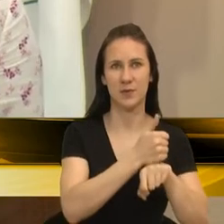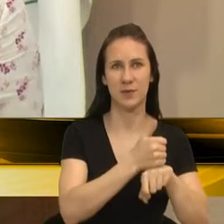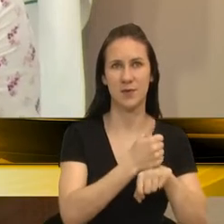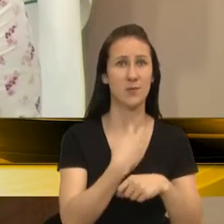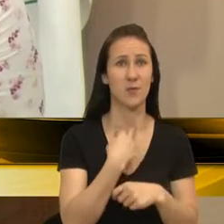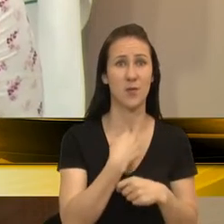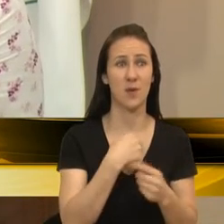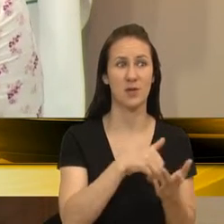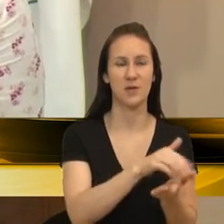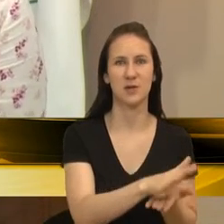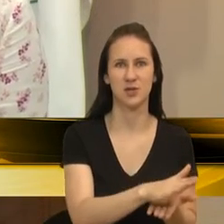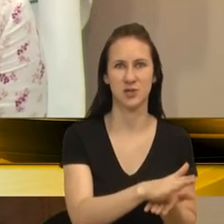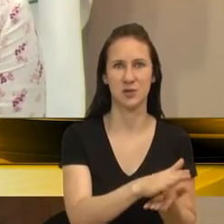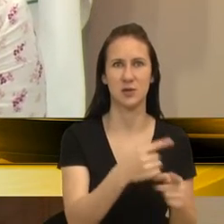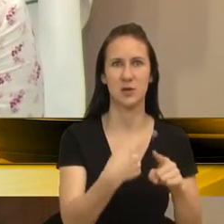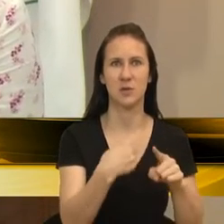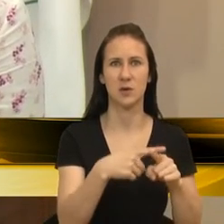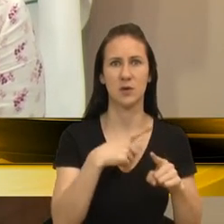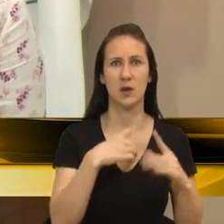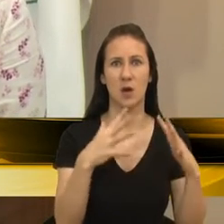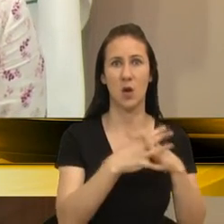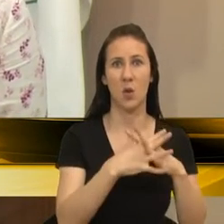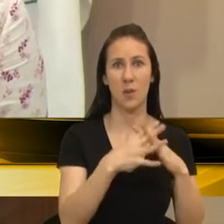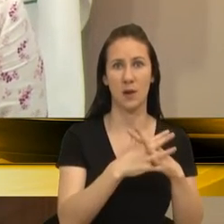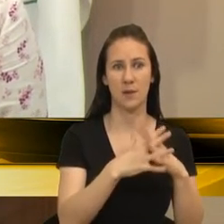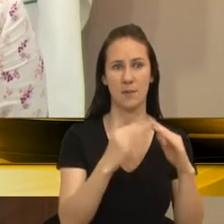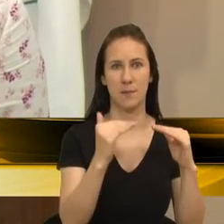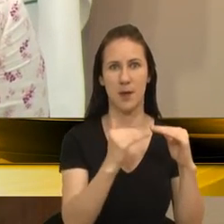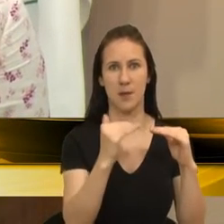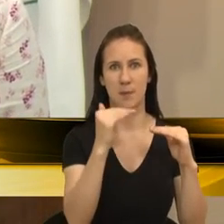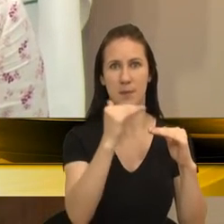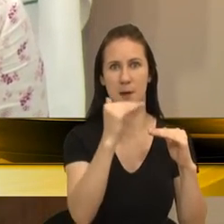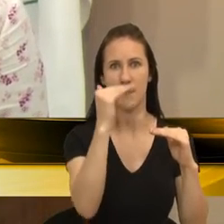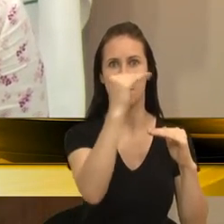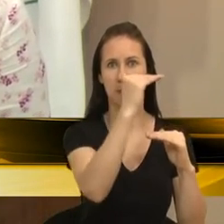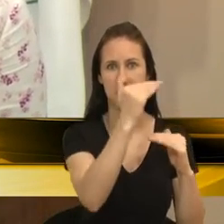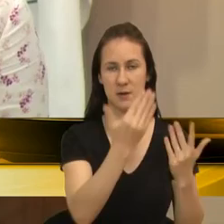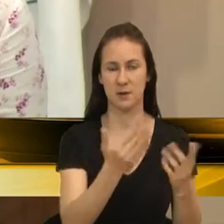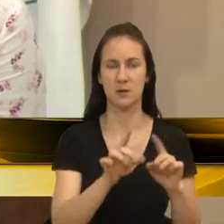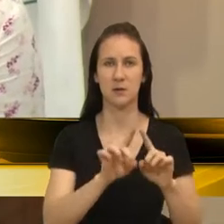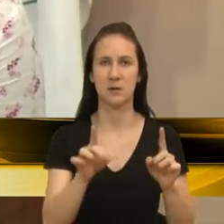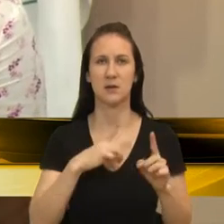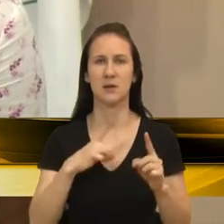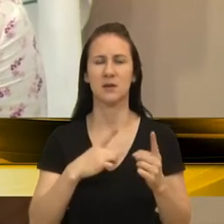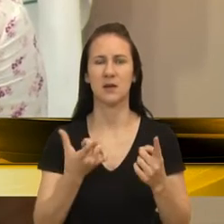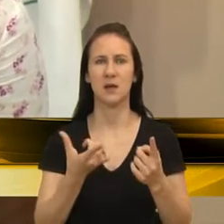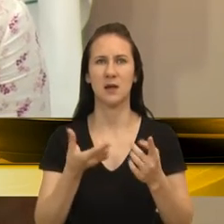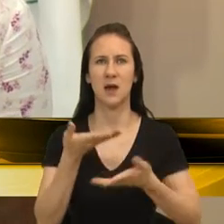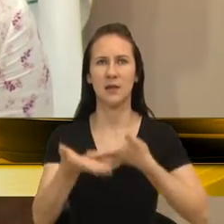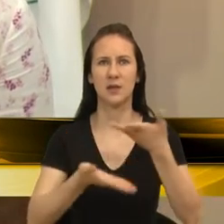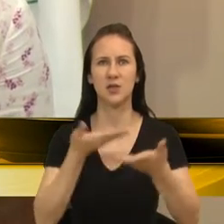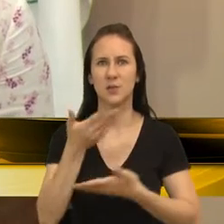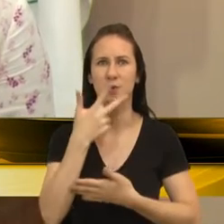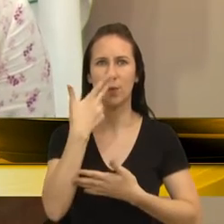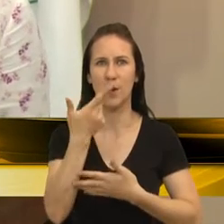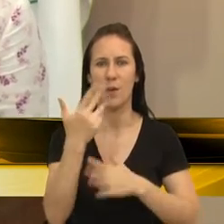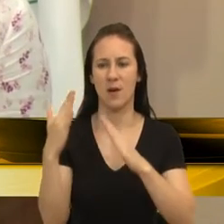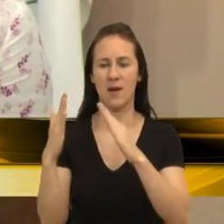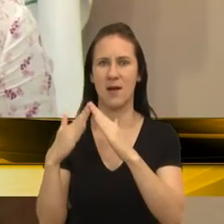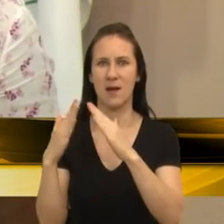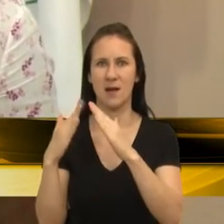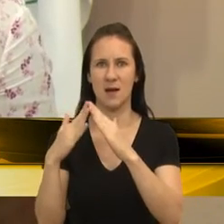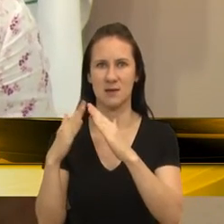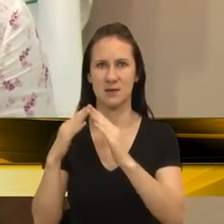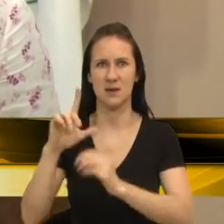e tem de média complexidade, de baixa e de alta. Mas a gente tem serviços aqui como as casas lares, que são onde as crianças ficam